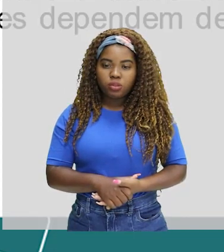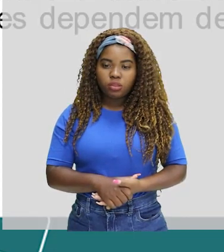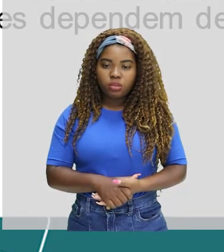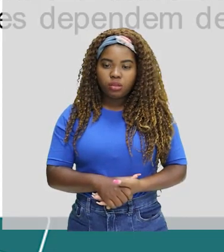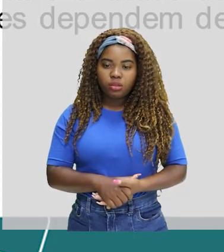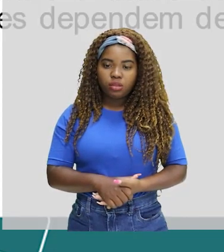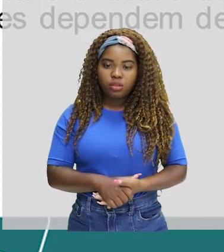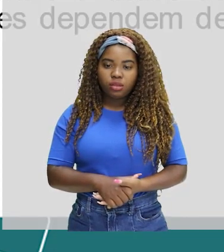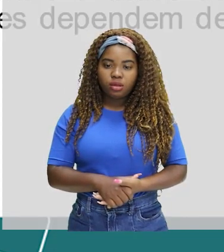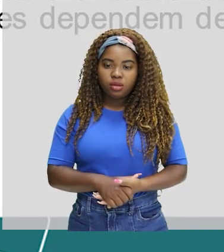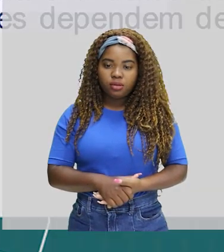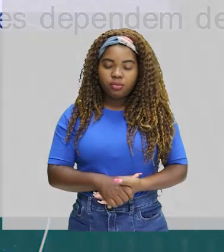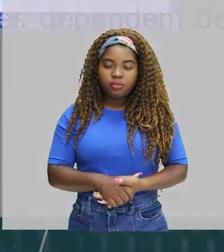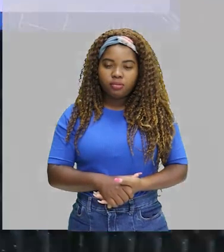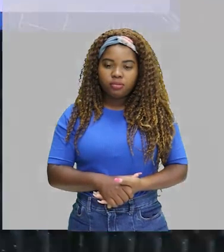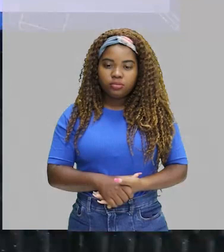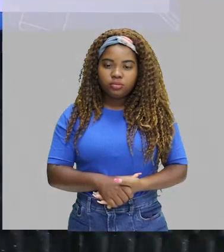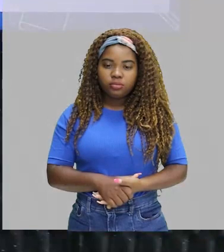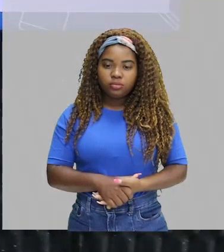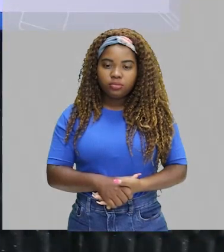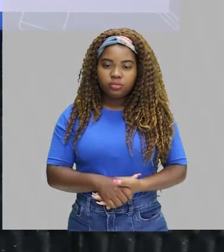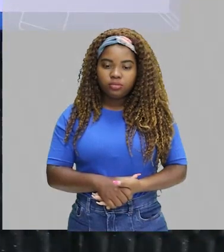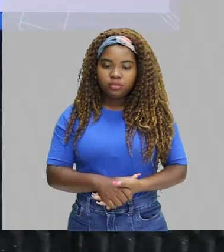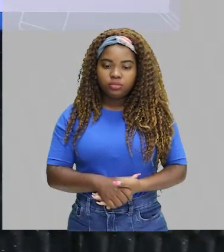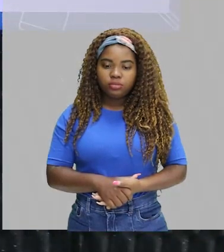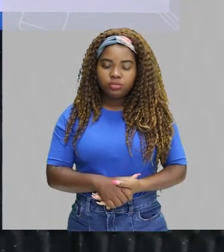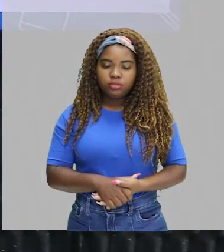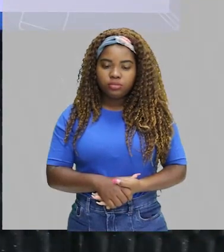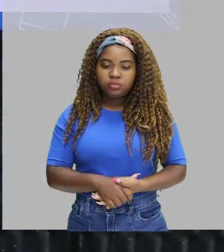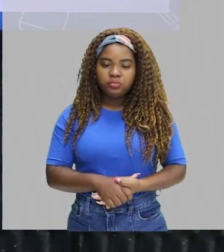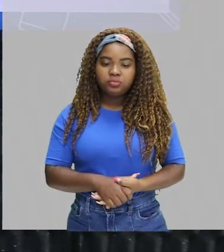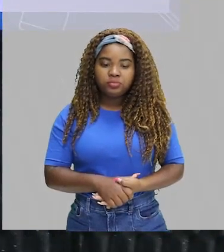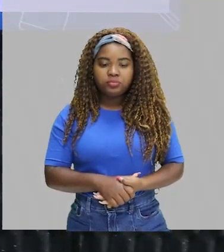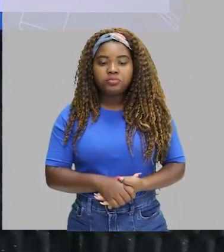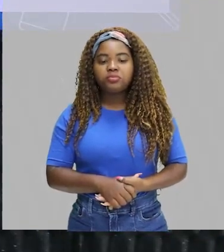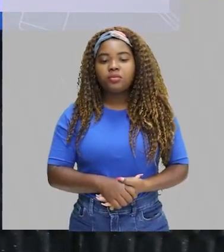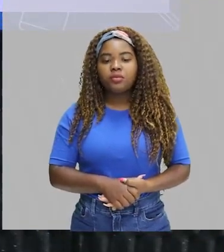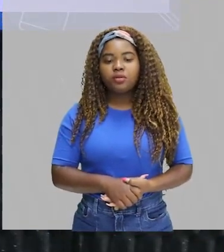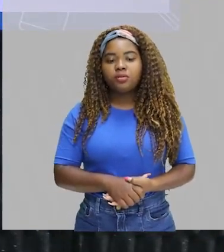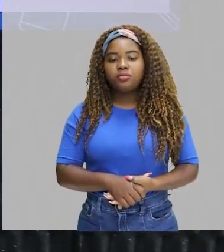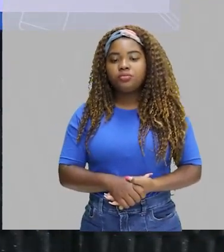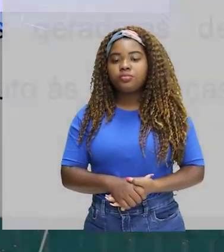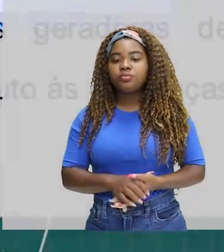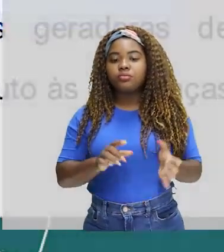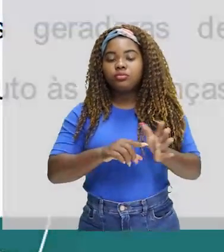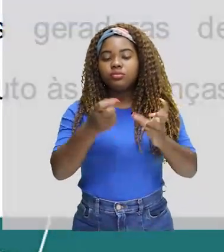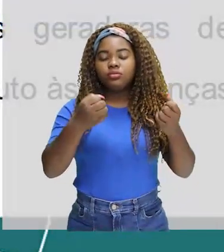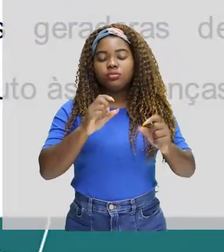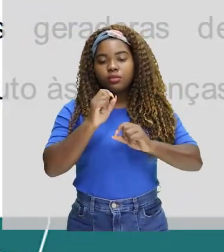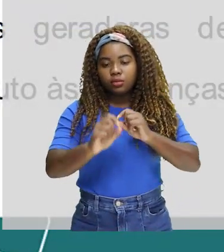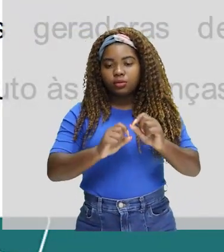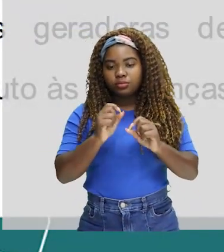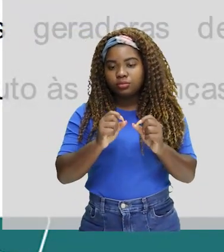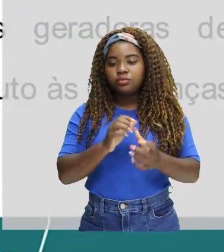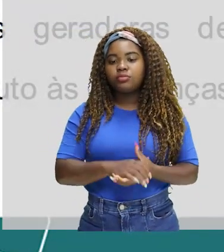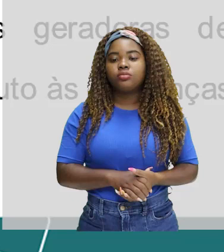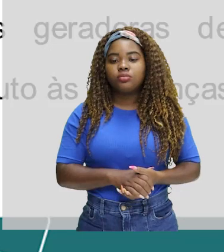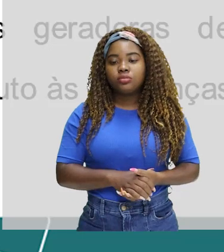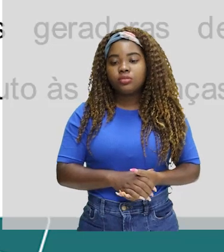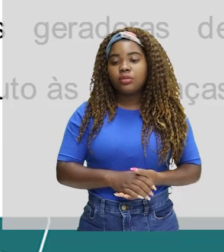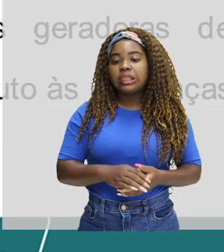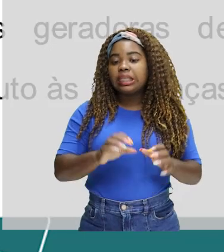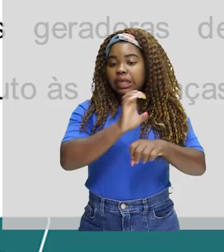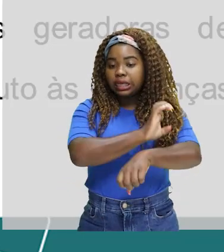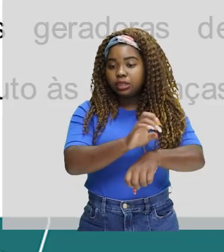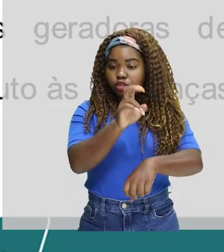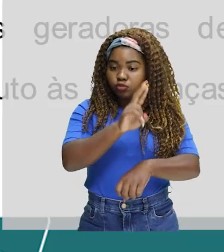dos integrantes dependem de cestas básicas para sobreviver. Revista Veja, adaptada. A aplicação sugerida da ética